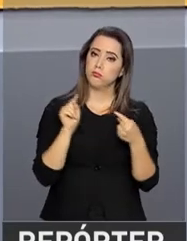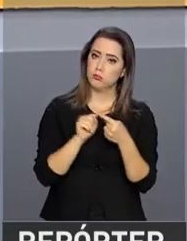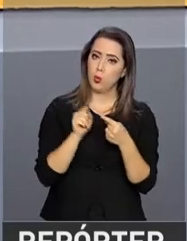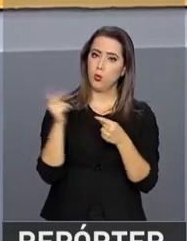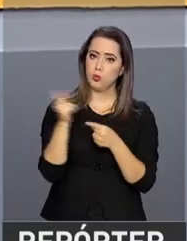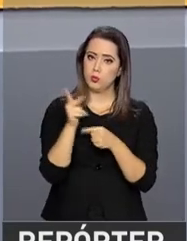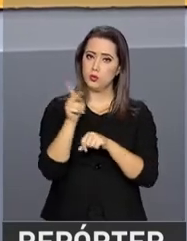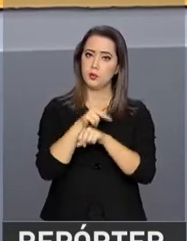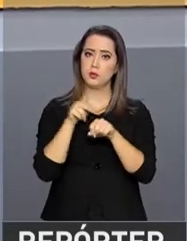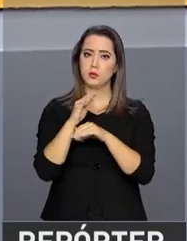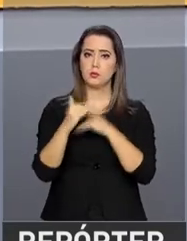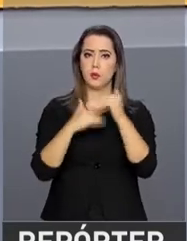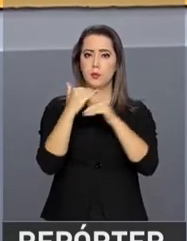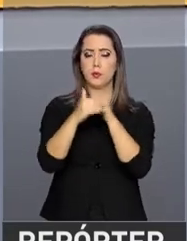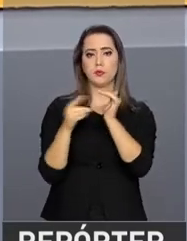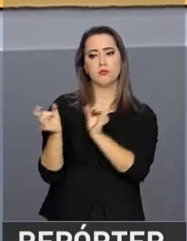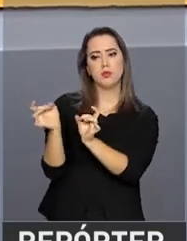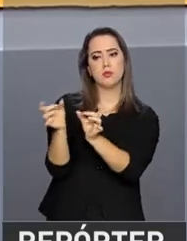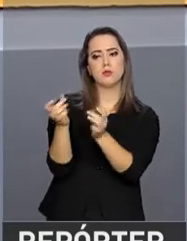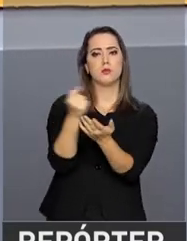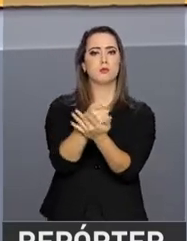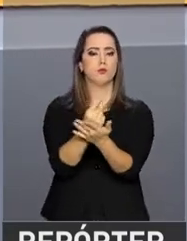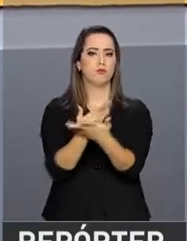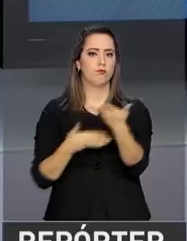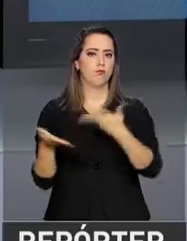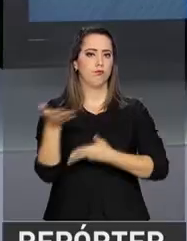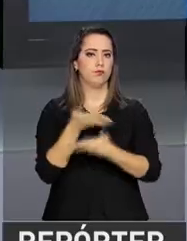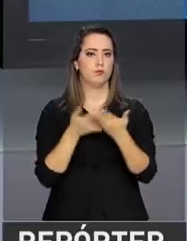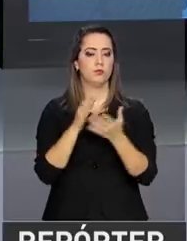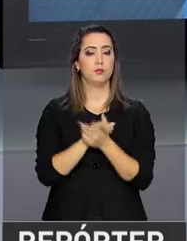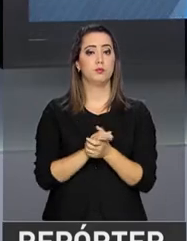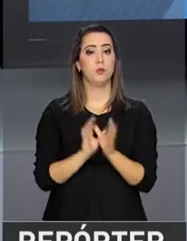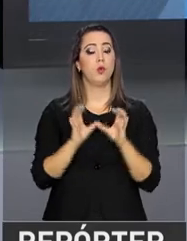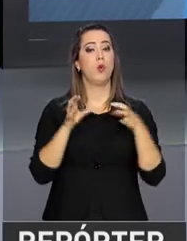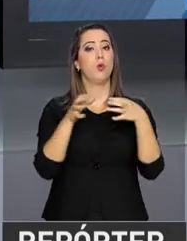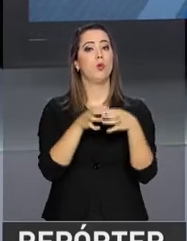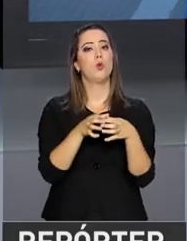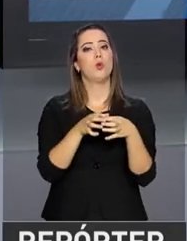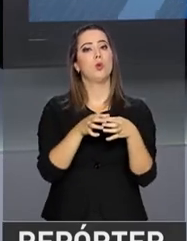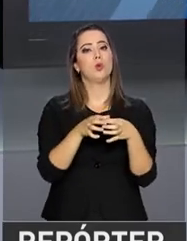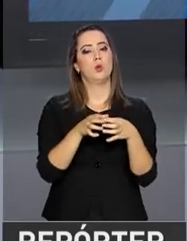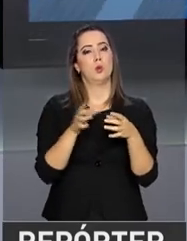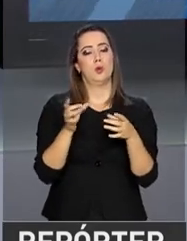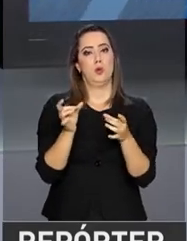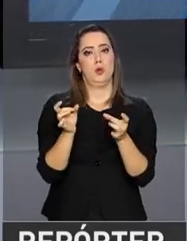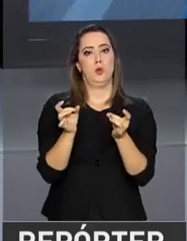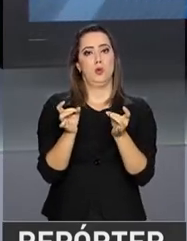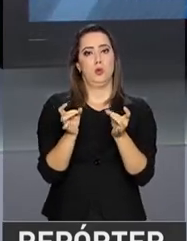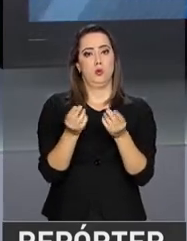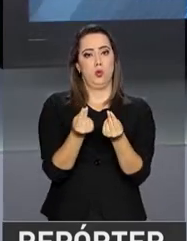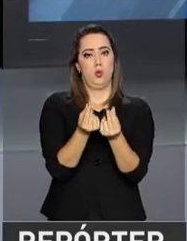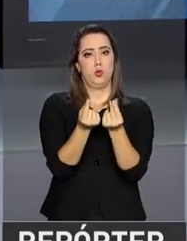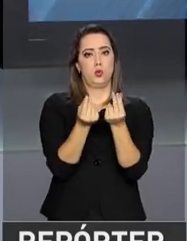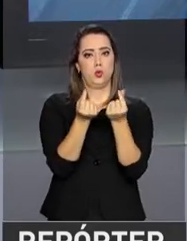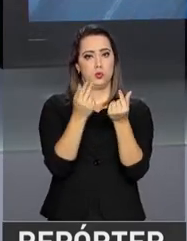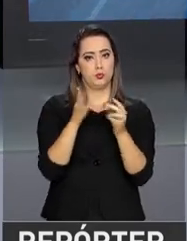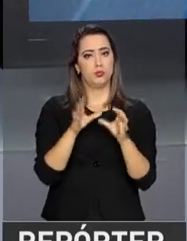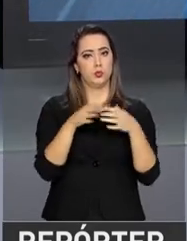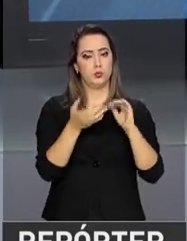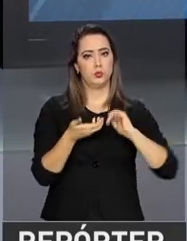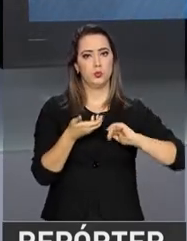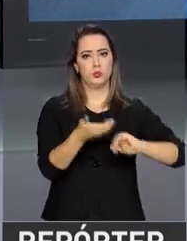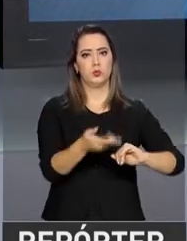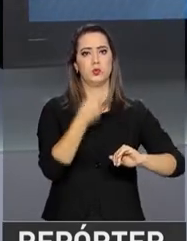dois países é aumentar as relações comerciais à comissão mista de orçamento discutir no congresso nacional o